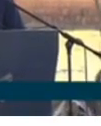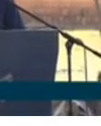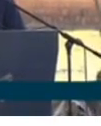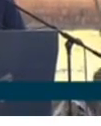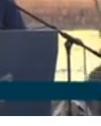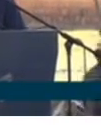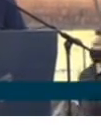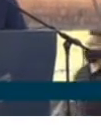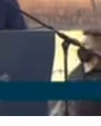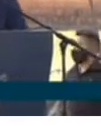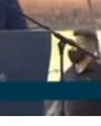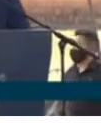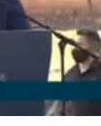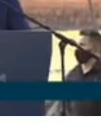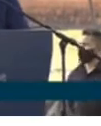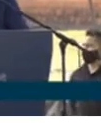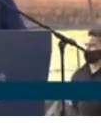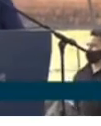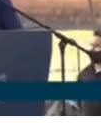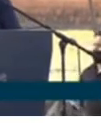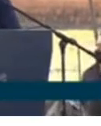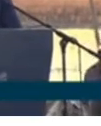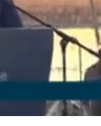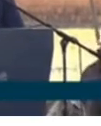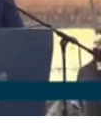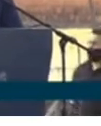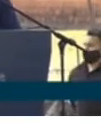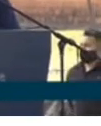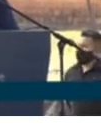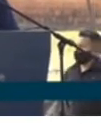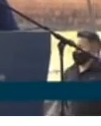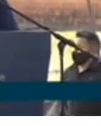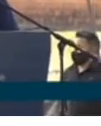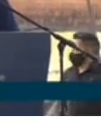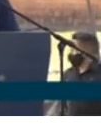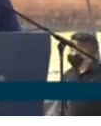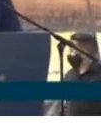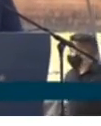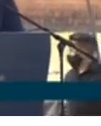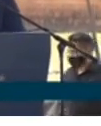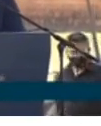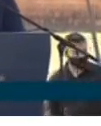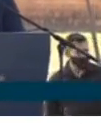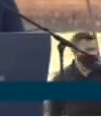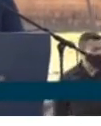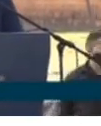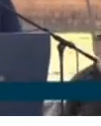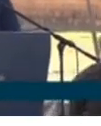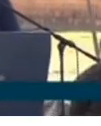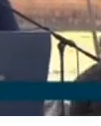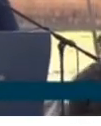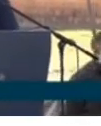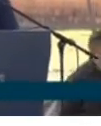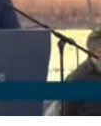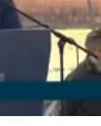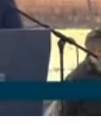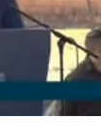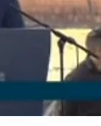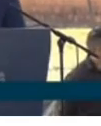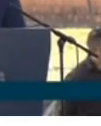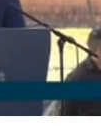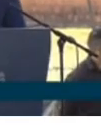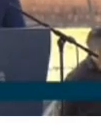dá em Brasília. Prezado Rolando Alexandre, diretor-geral da Polícia Federal, tua presença aqui é um